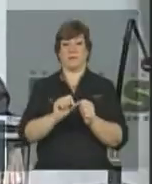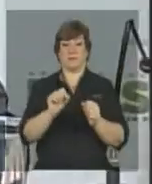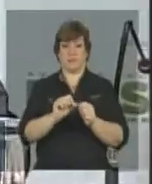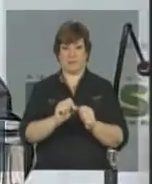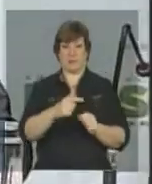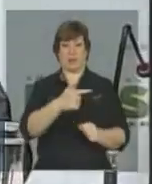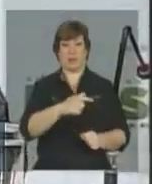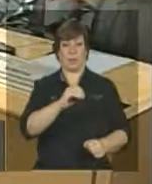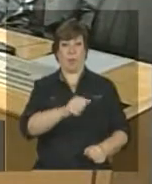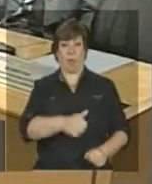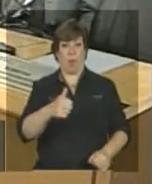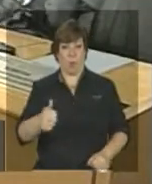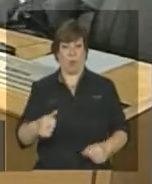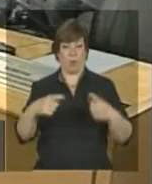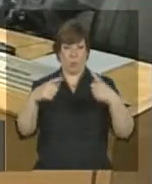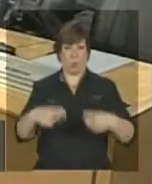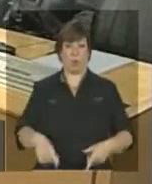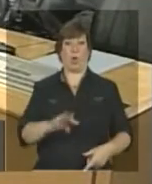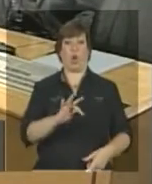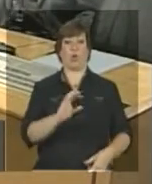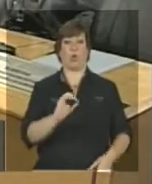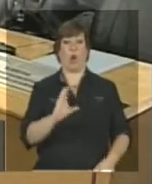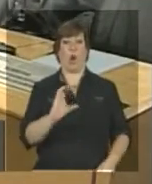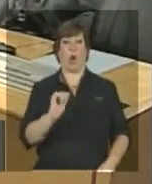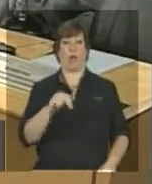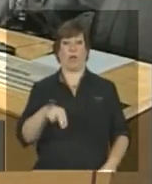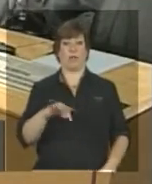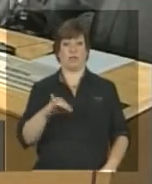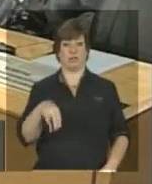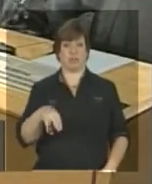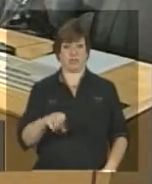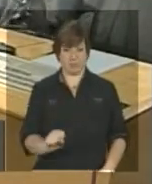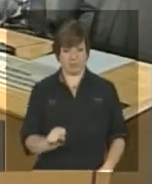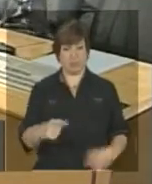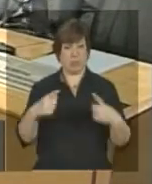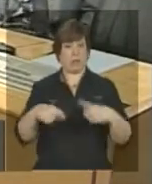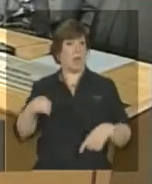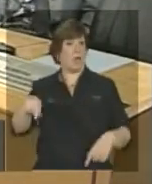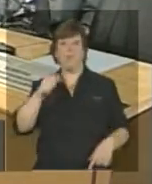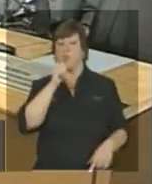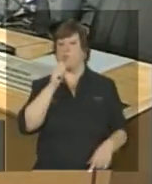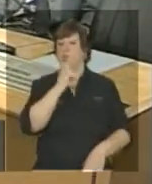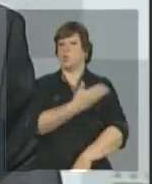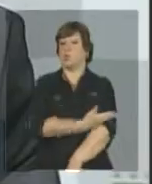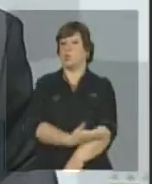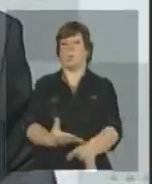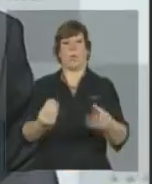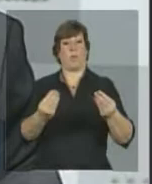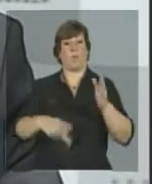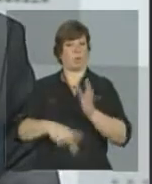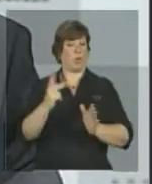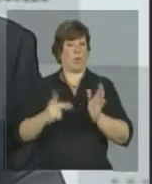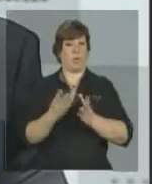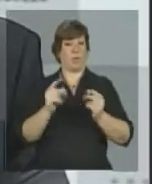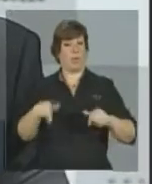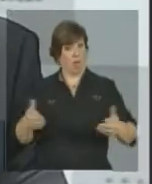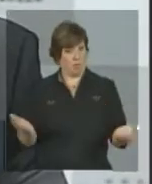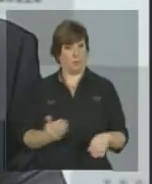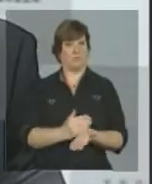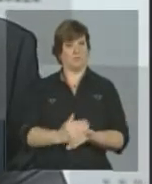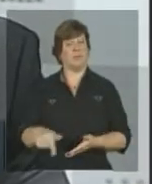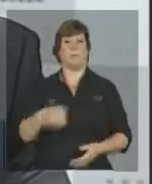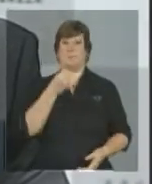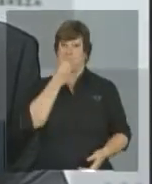ainda em 2011, no estado do Tocantins, que era uma região que não tem tradição em transplantes. Essa, para nós, é uma grande vitória,